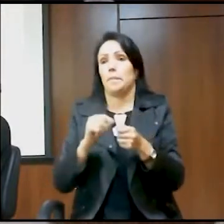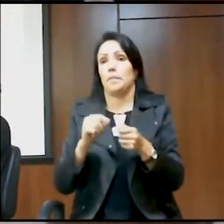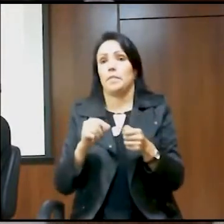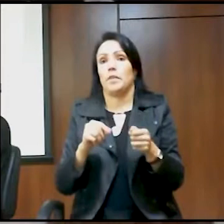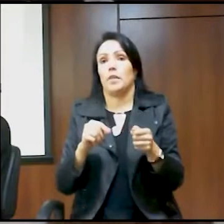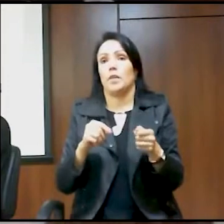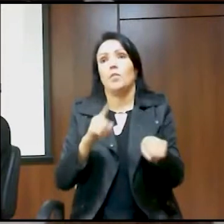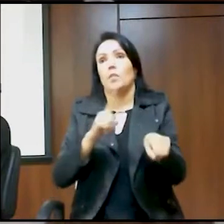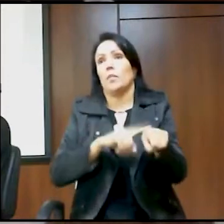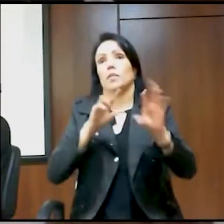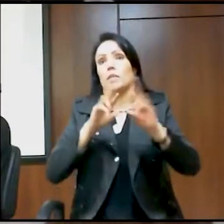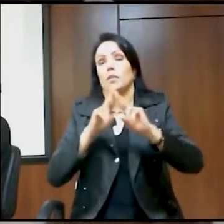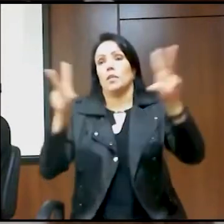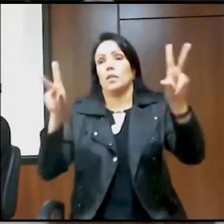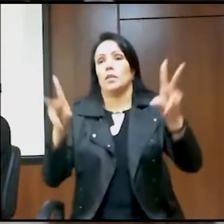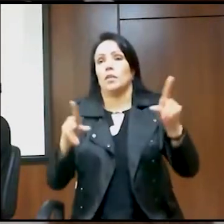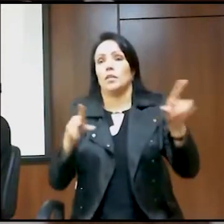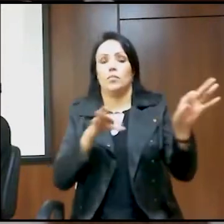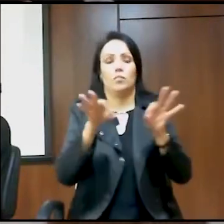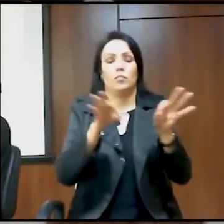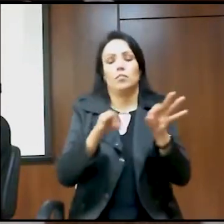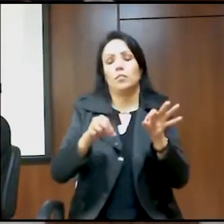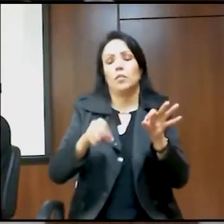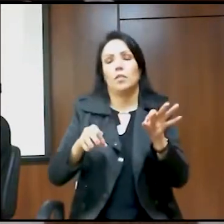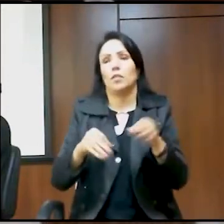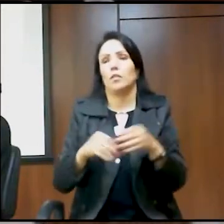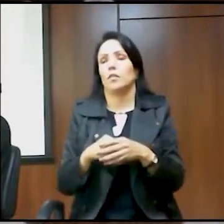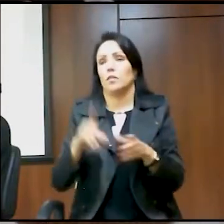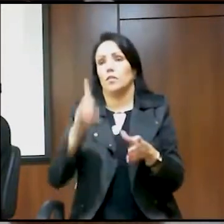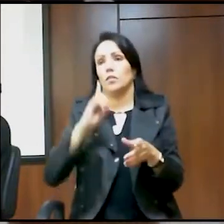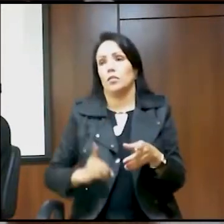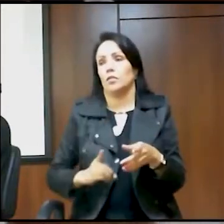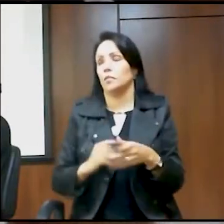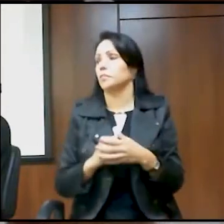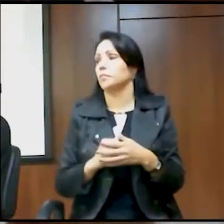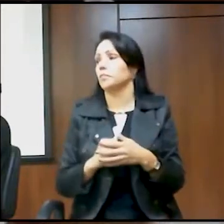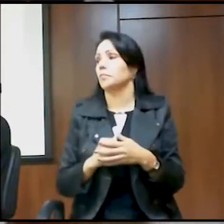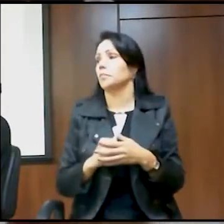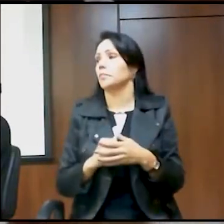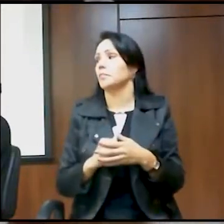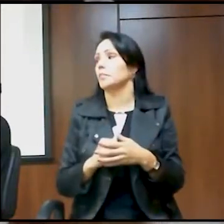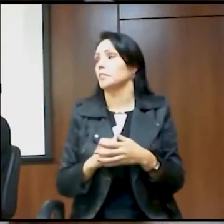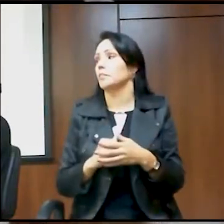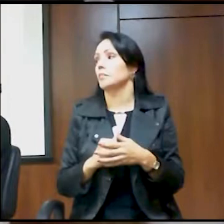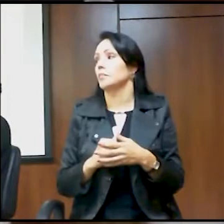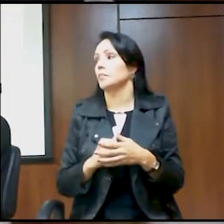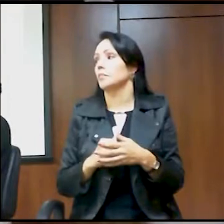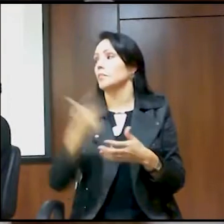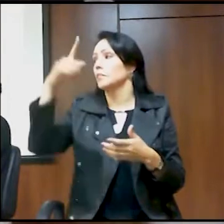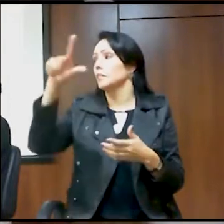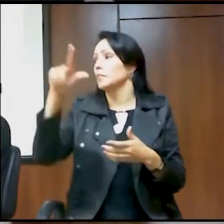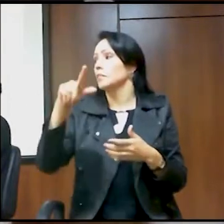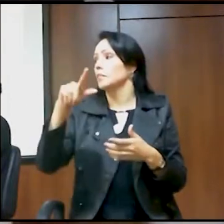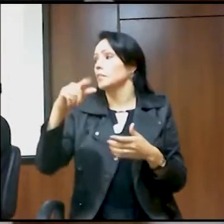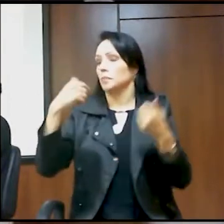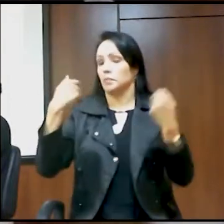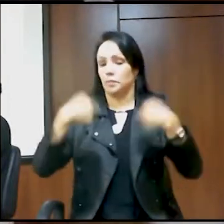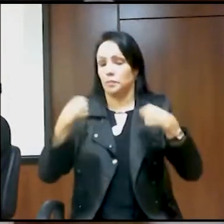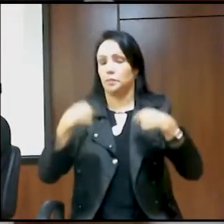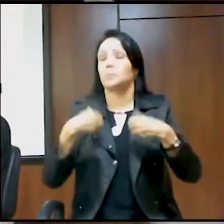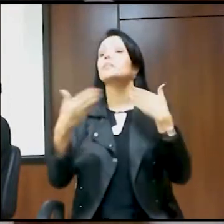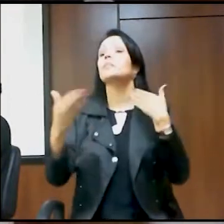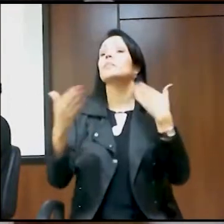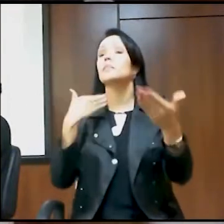discussão, né, no plano diretor da cidade de São Paulo. A outra questão sobre que a gente precisa discutir é